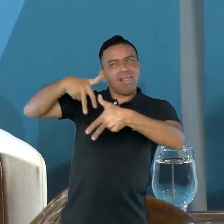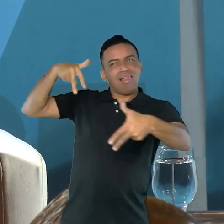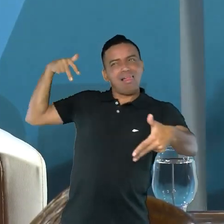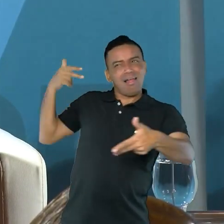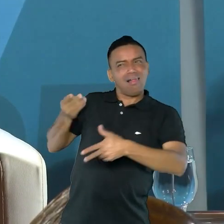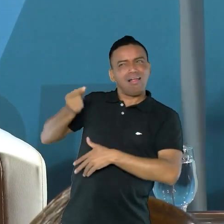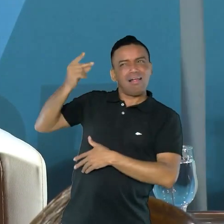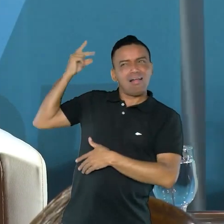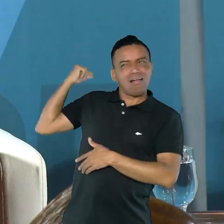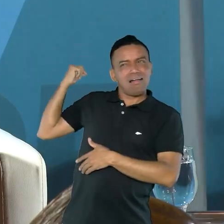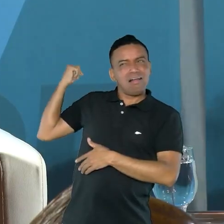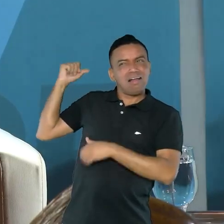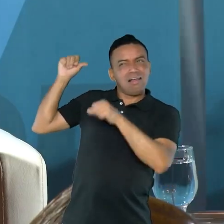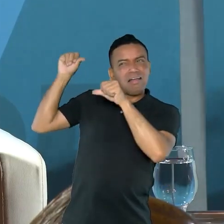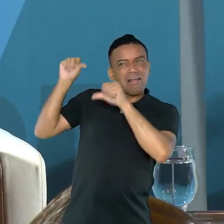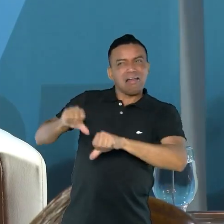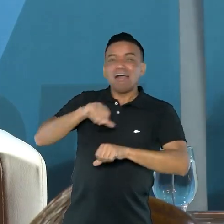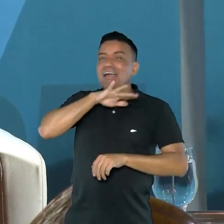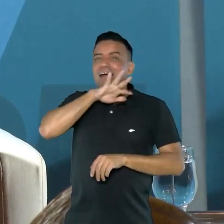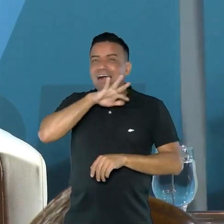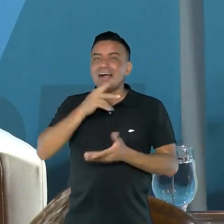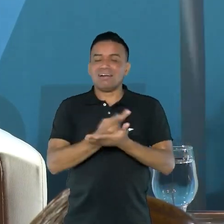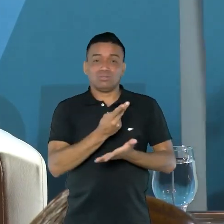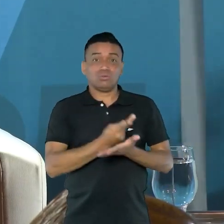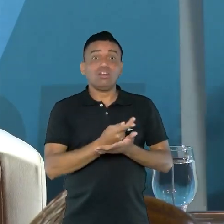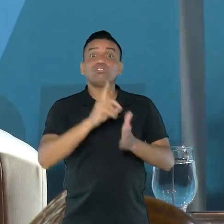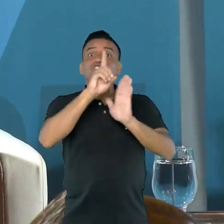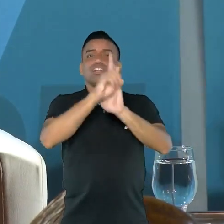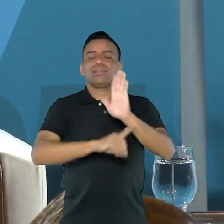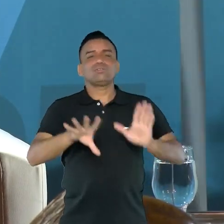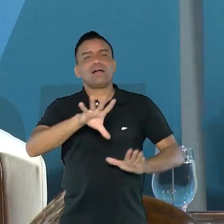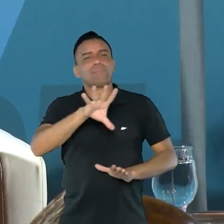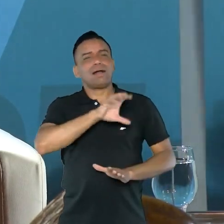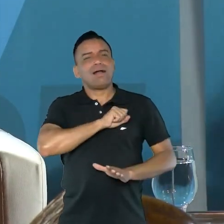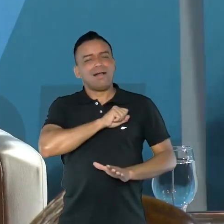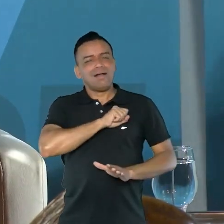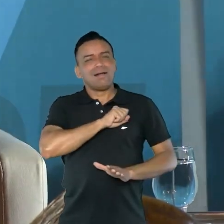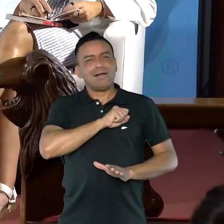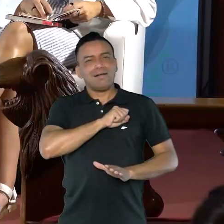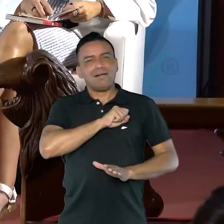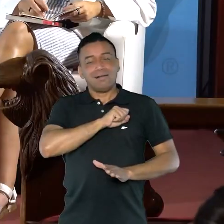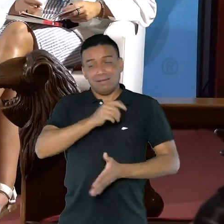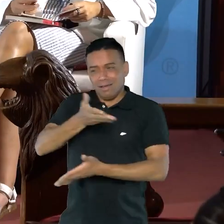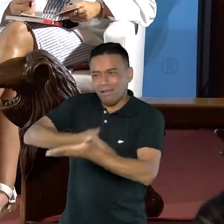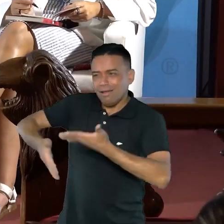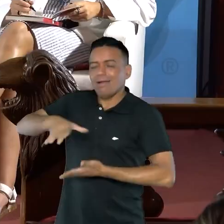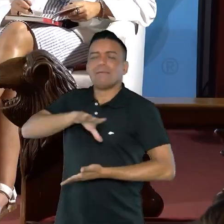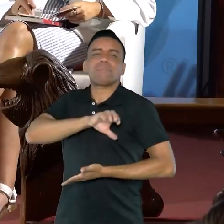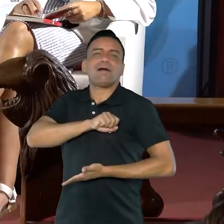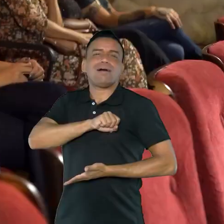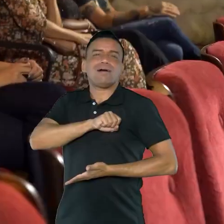tenho o direito de amar e ser amada em paz.